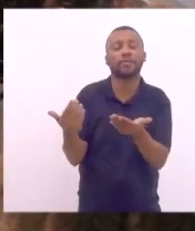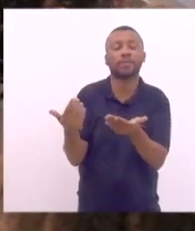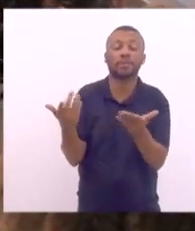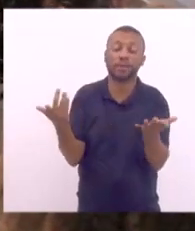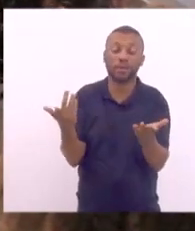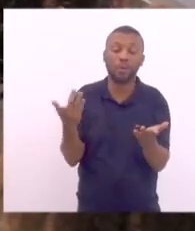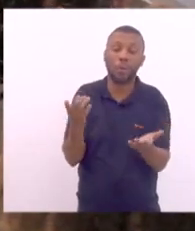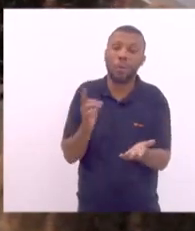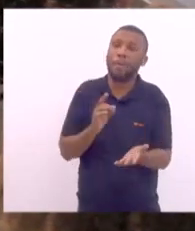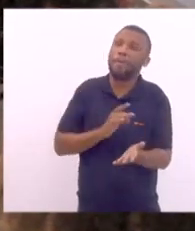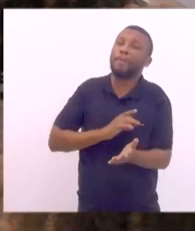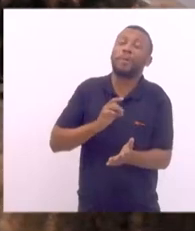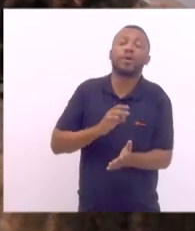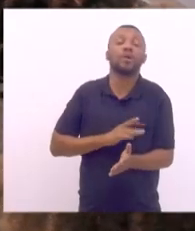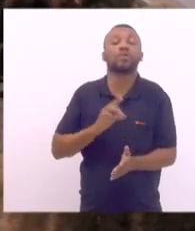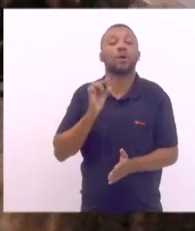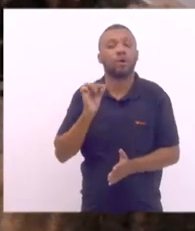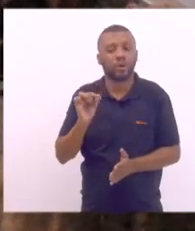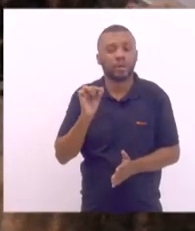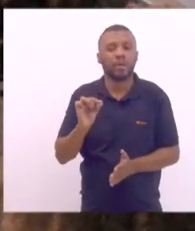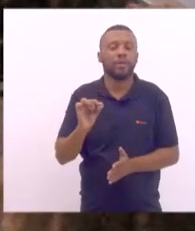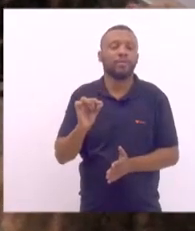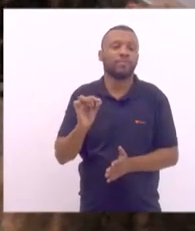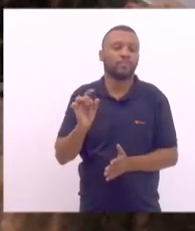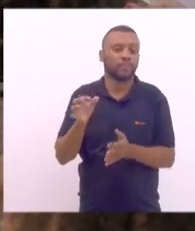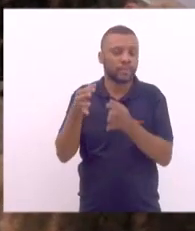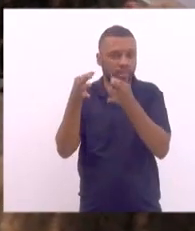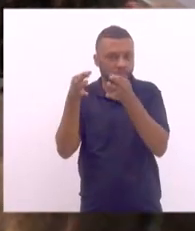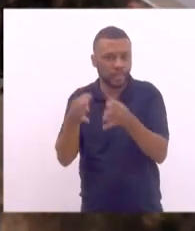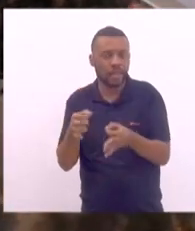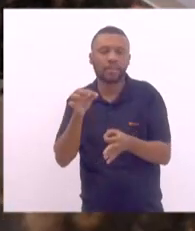todo, presidente, é justamente